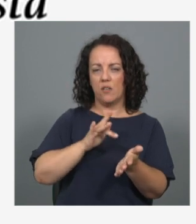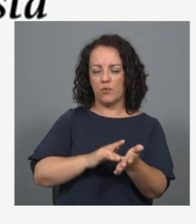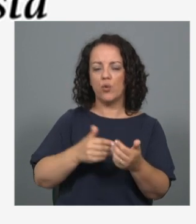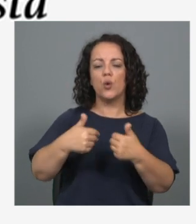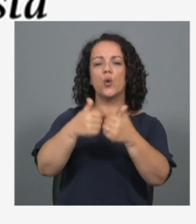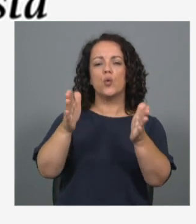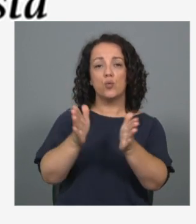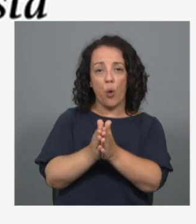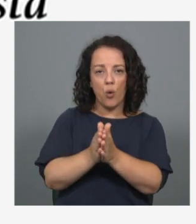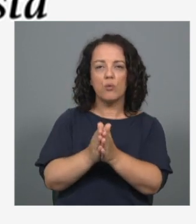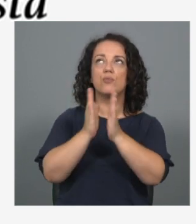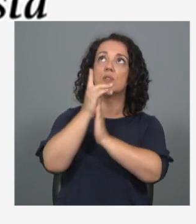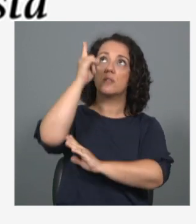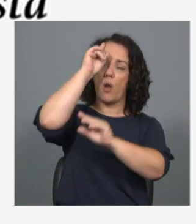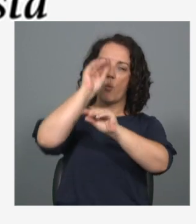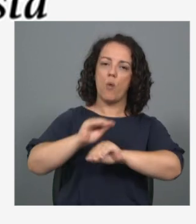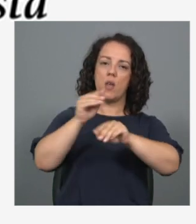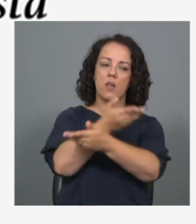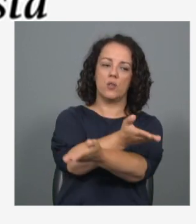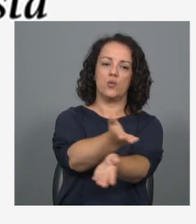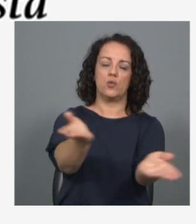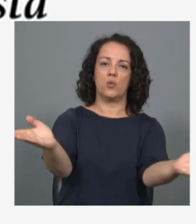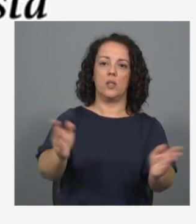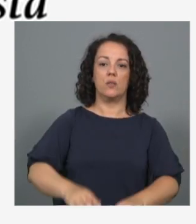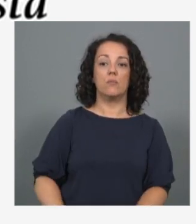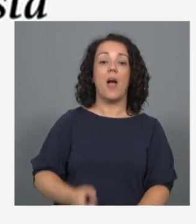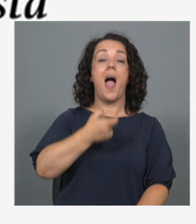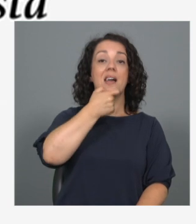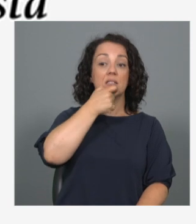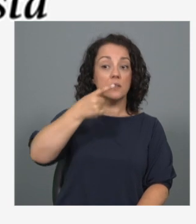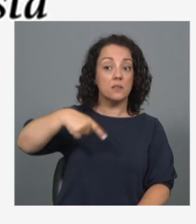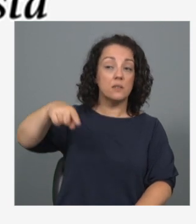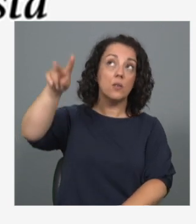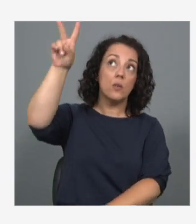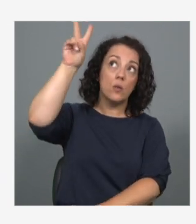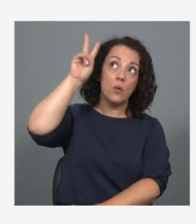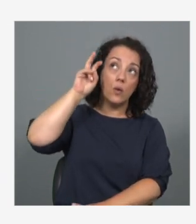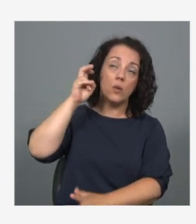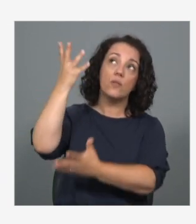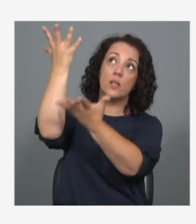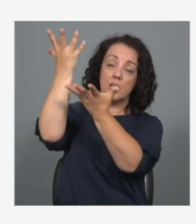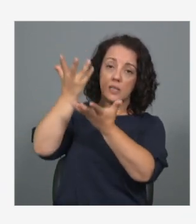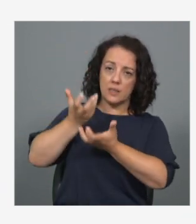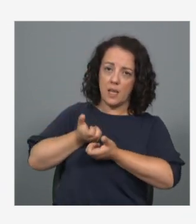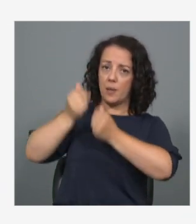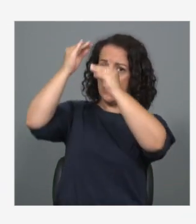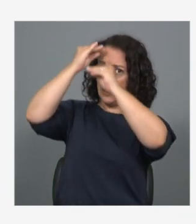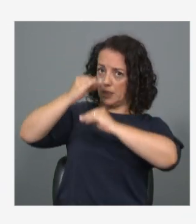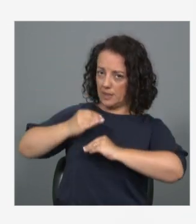por Deus. Todo aquele que ouve o Pai e recebe o seu ensino, vem a